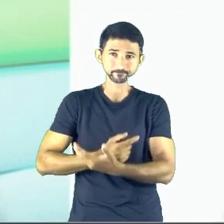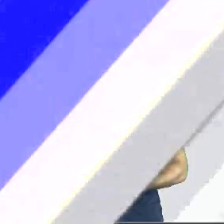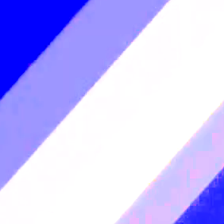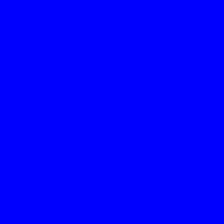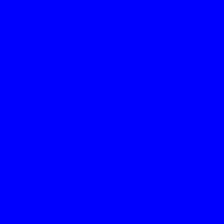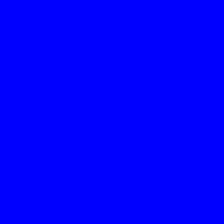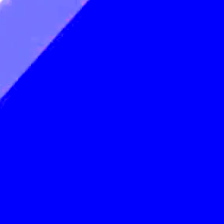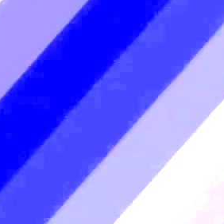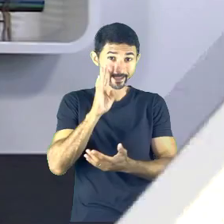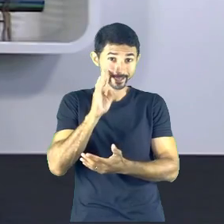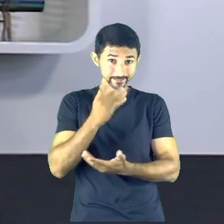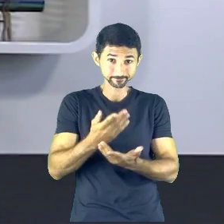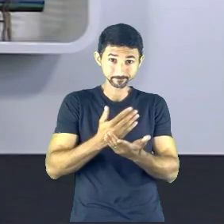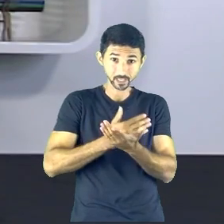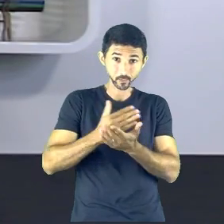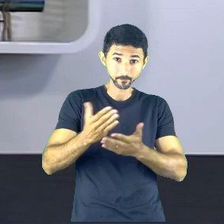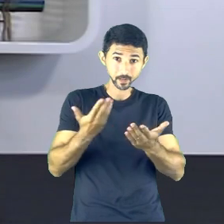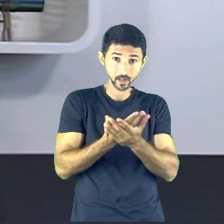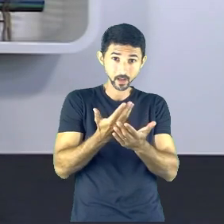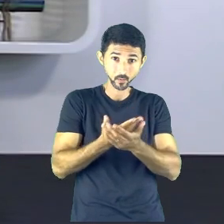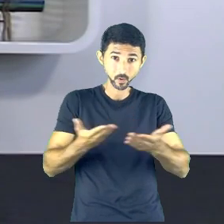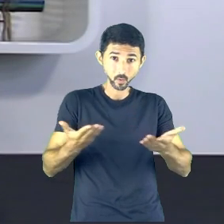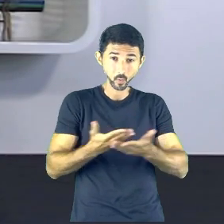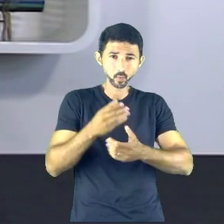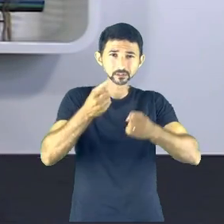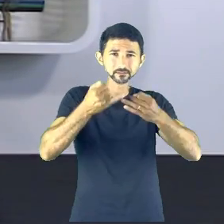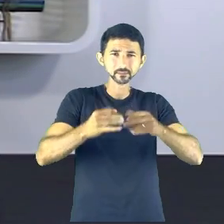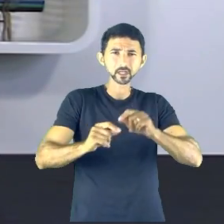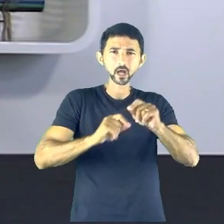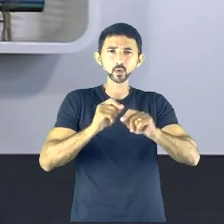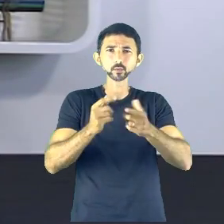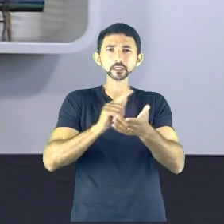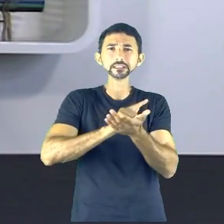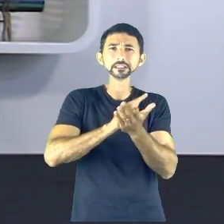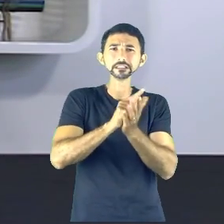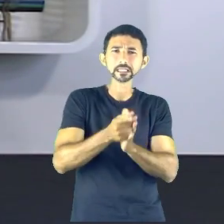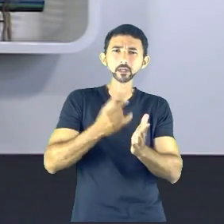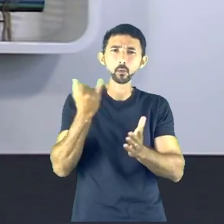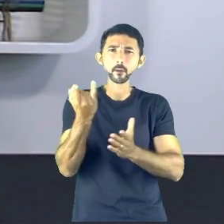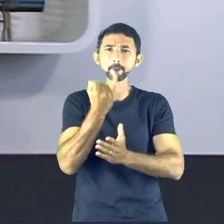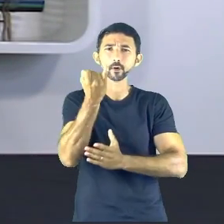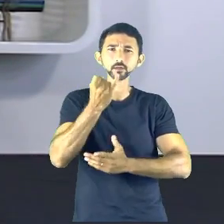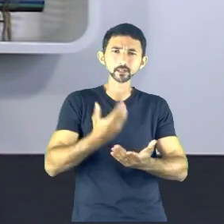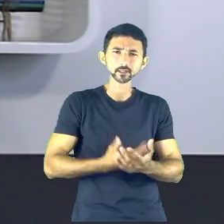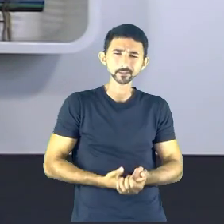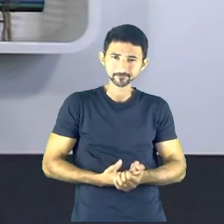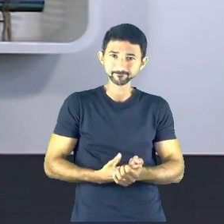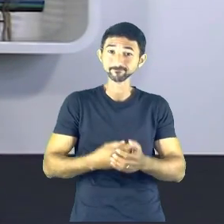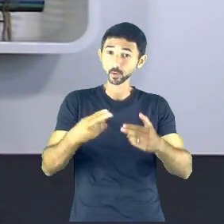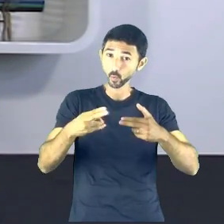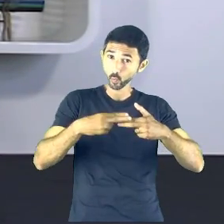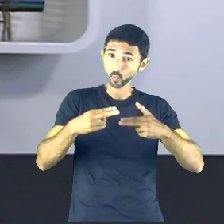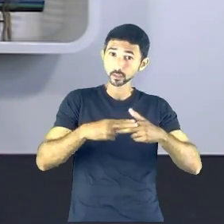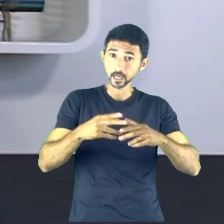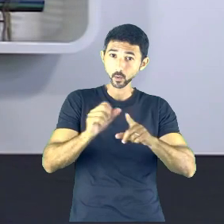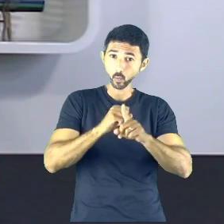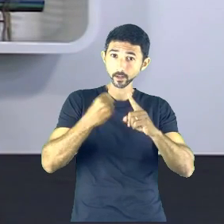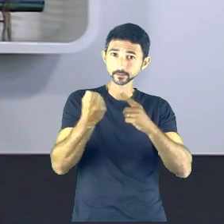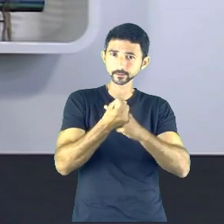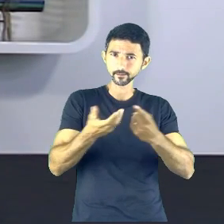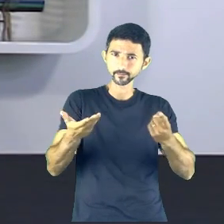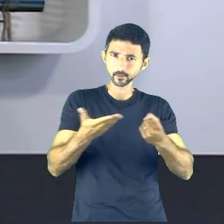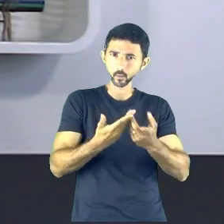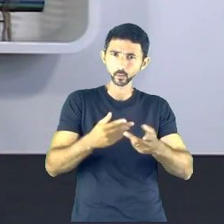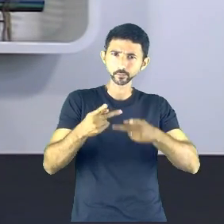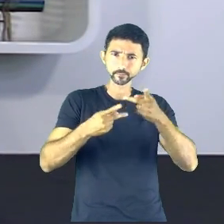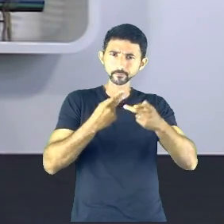Agora voltem aqui comigo. Bom, galerinha, vamos iniciar a aula de hoje falando sobre esse gênero textual tão importante e tão